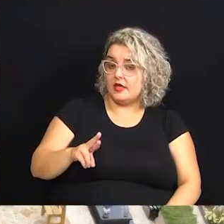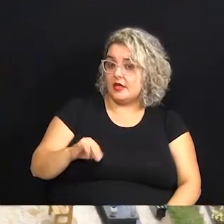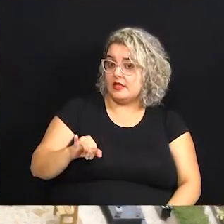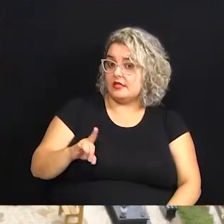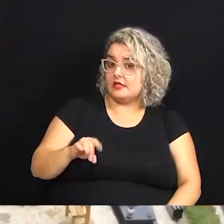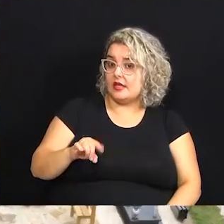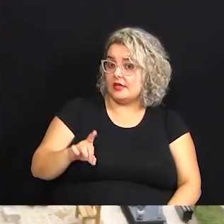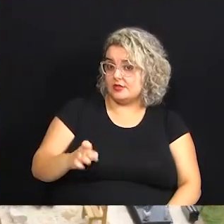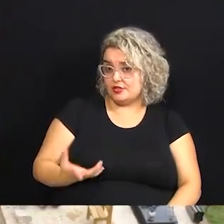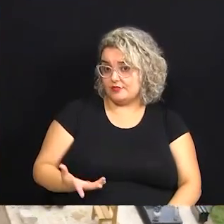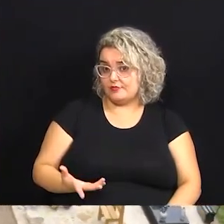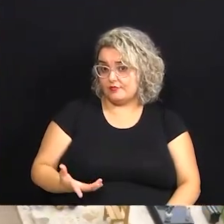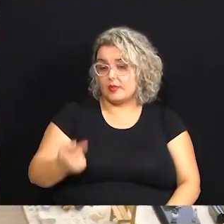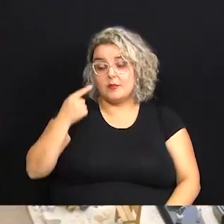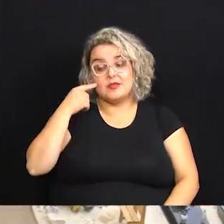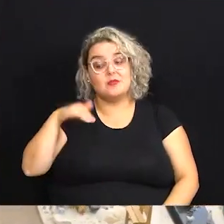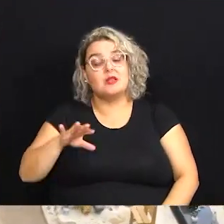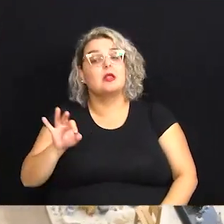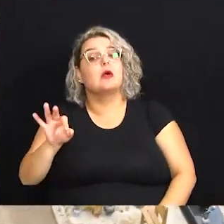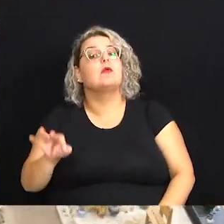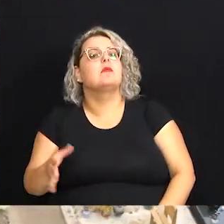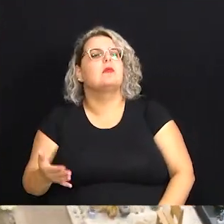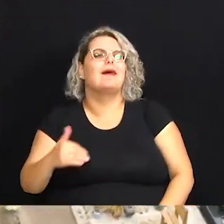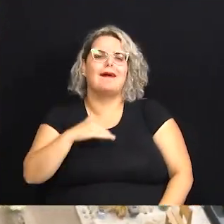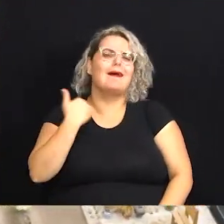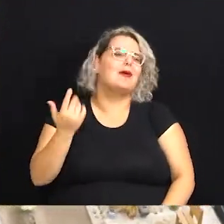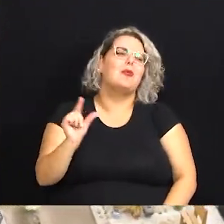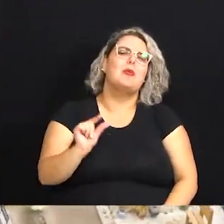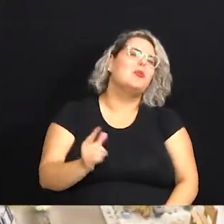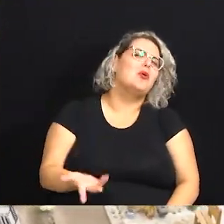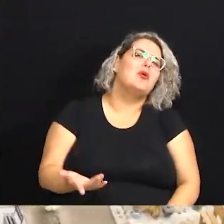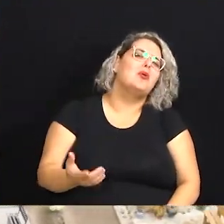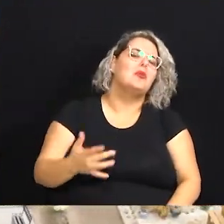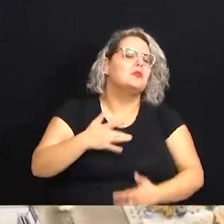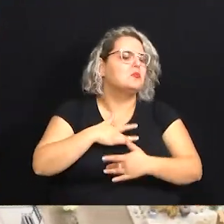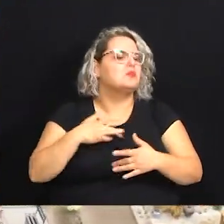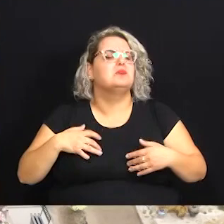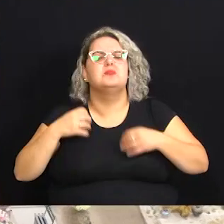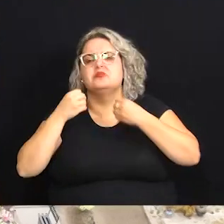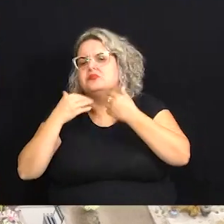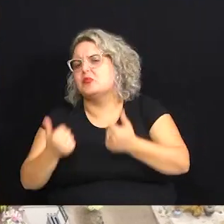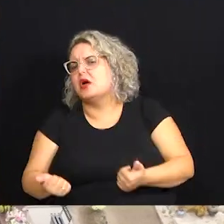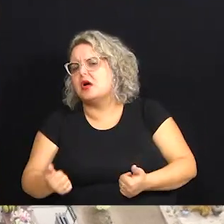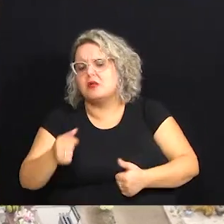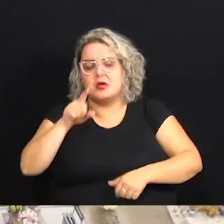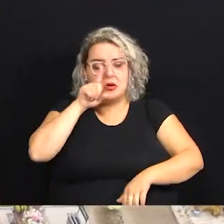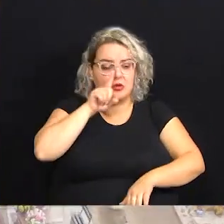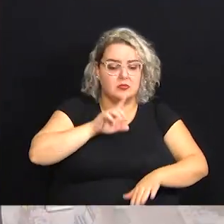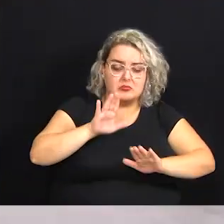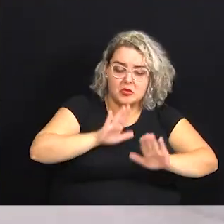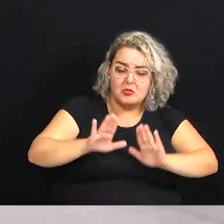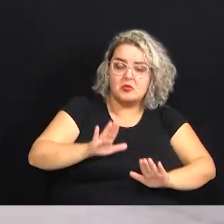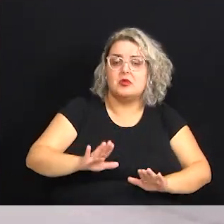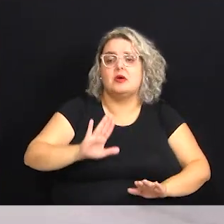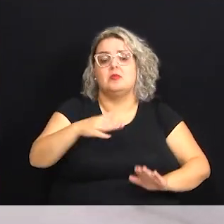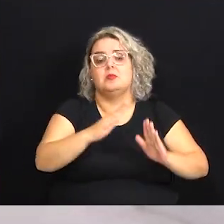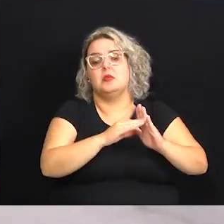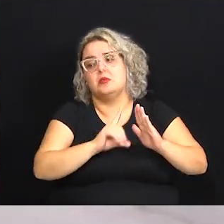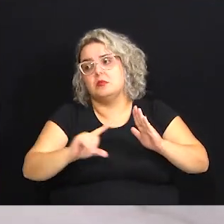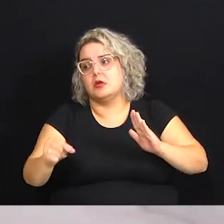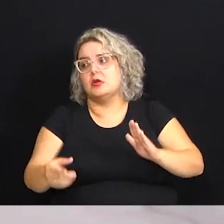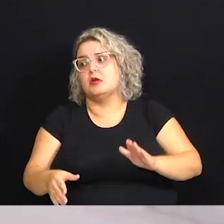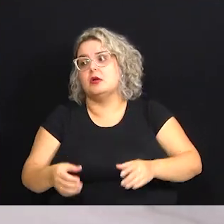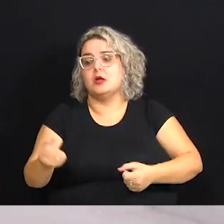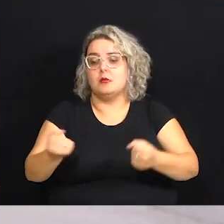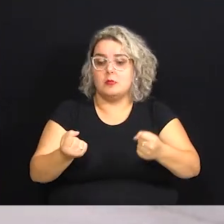muito na probabilidade. Então, a probabilidade de eu falecer vai ser muito pequena, eu tenho uma boa saúde, eu tomo cuidado na hora de sair de casa, eu